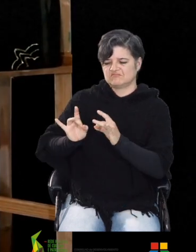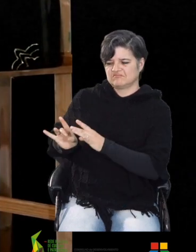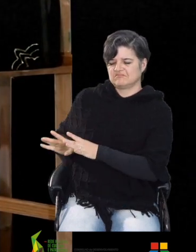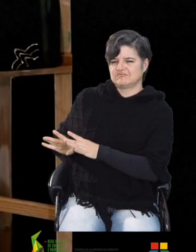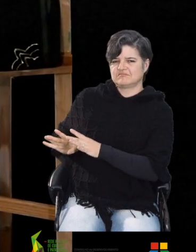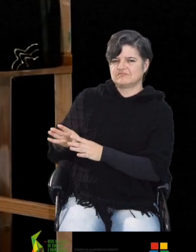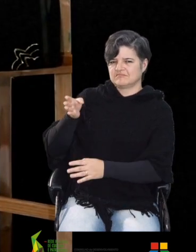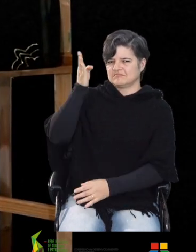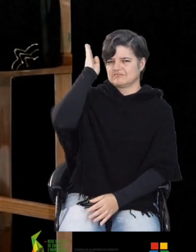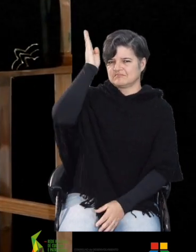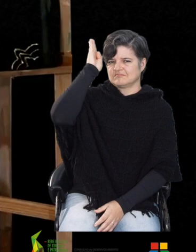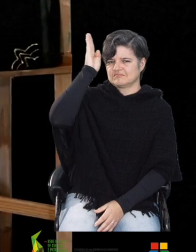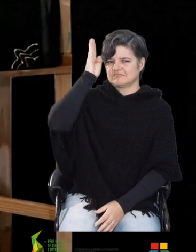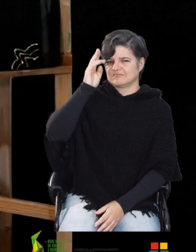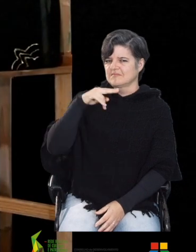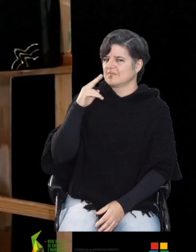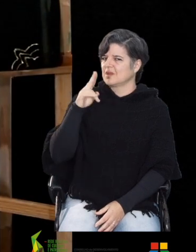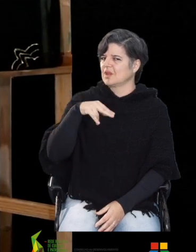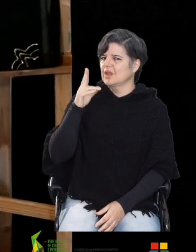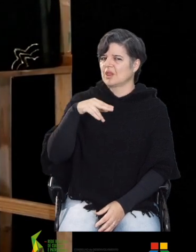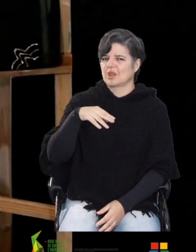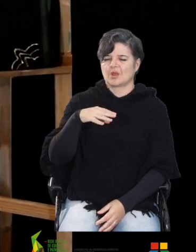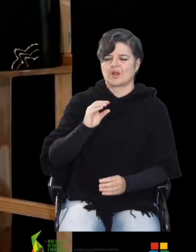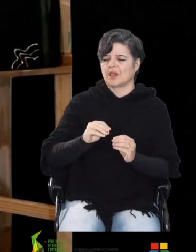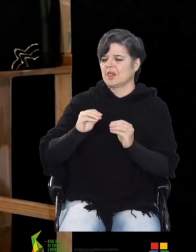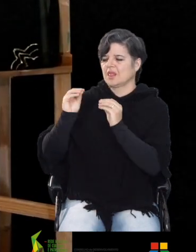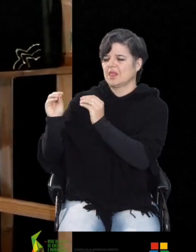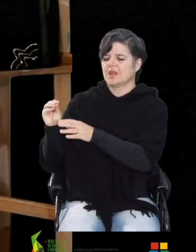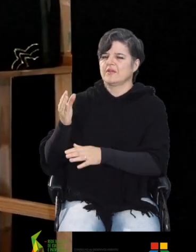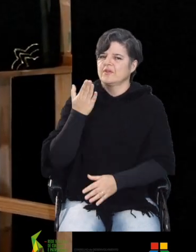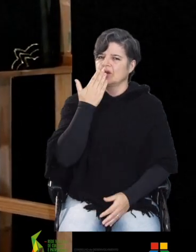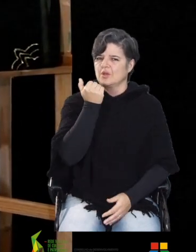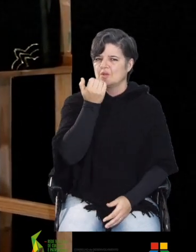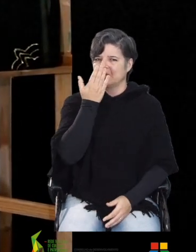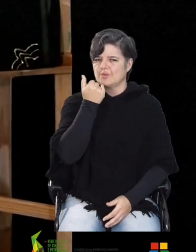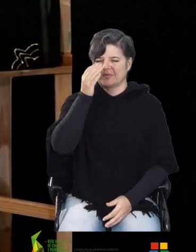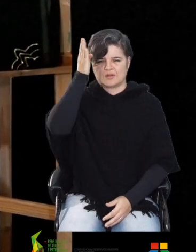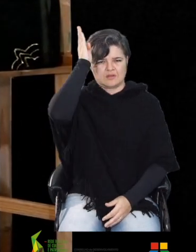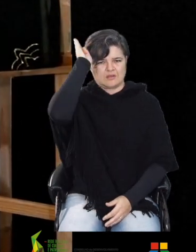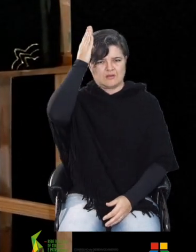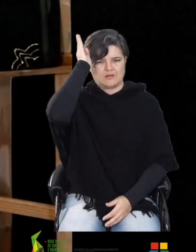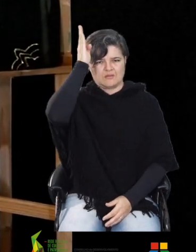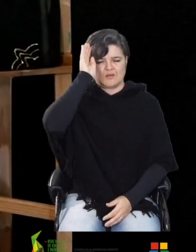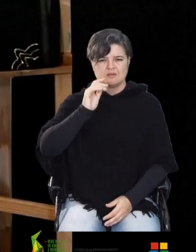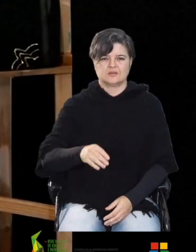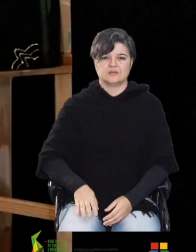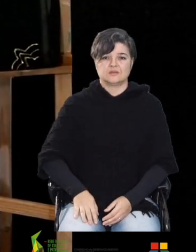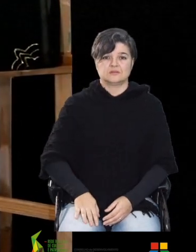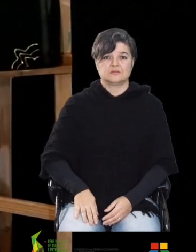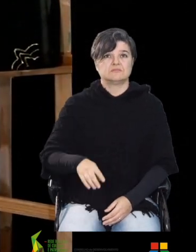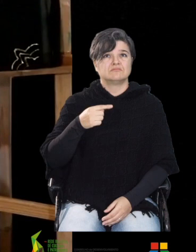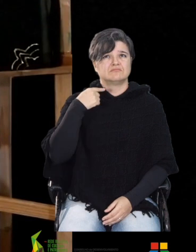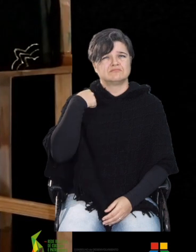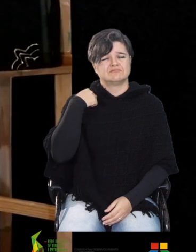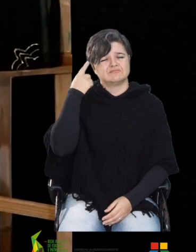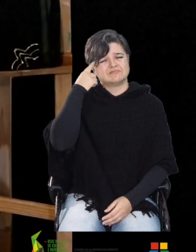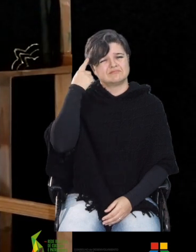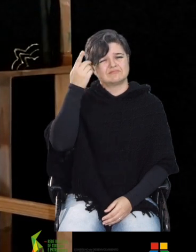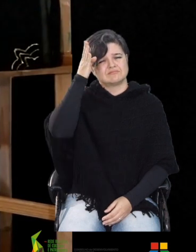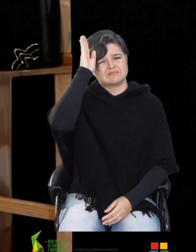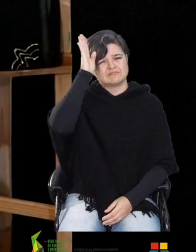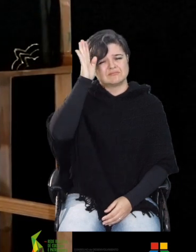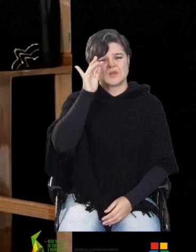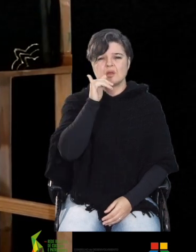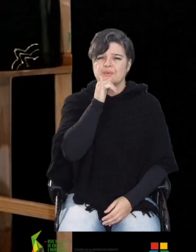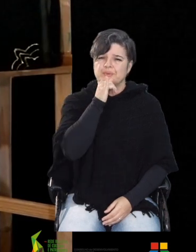nem comida mais por ele o burrinho queria dar mas sou burrinho de burro não